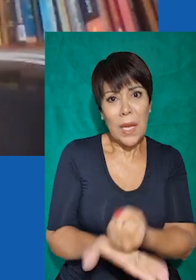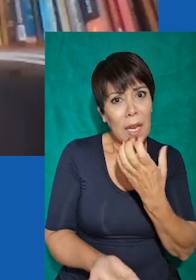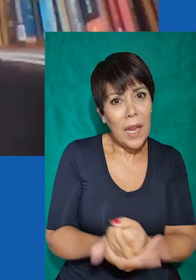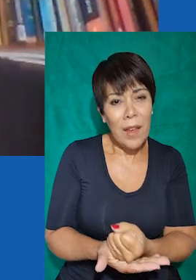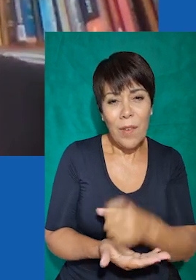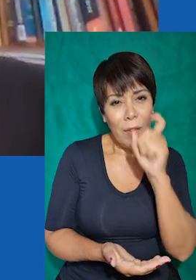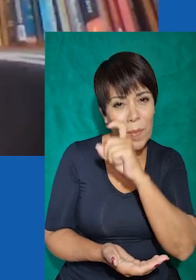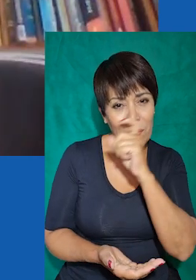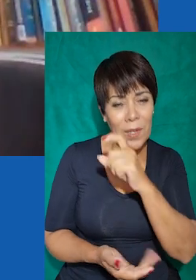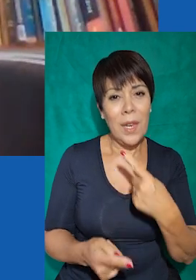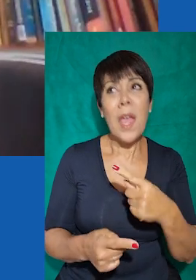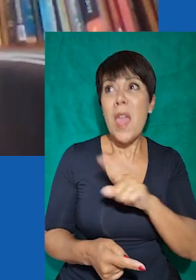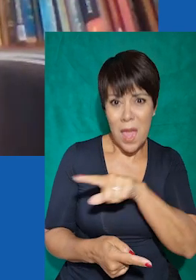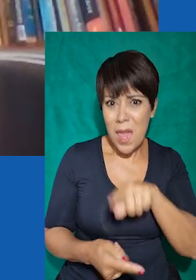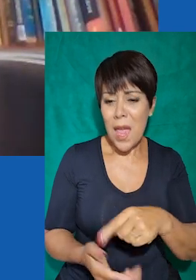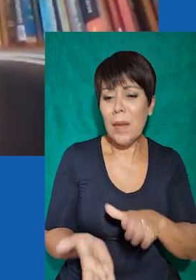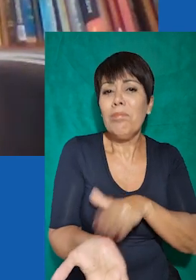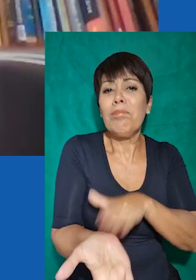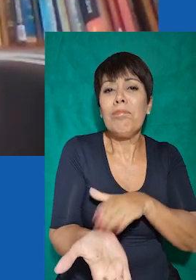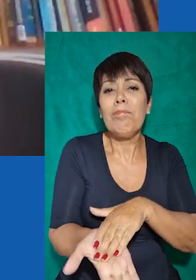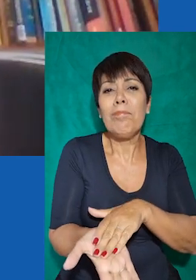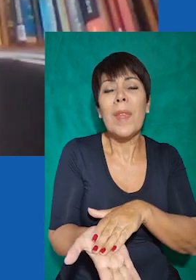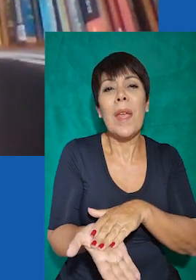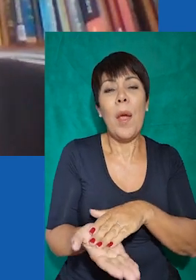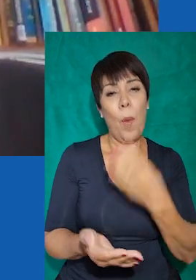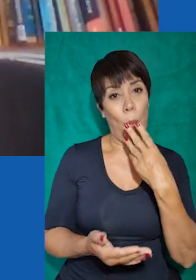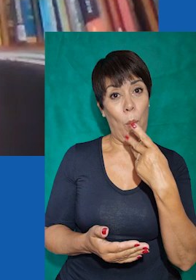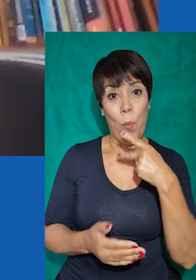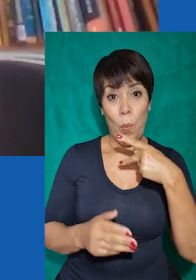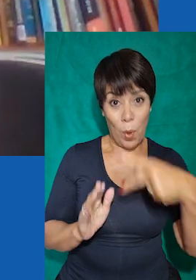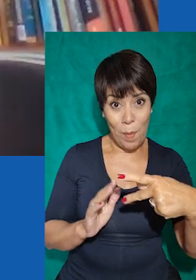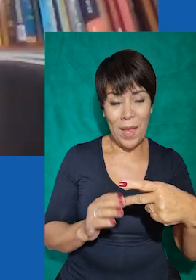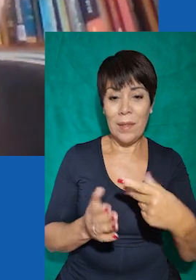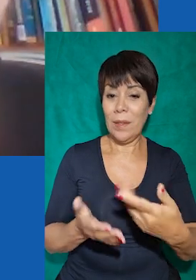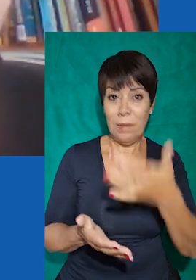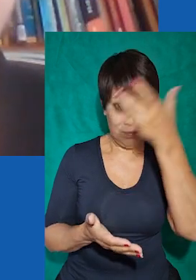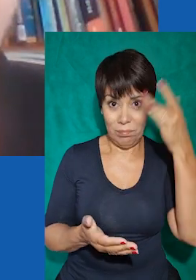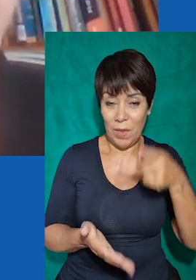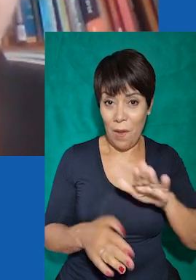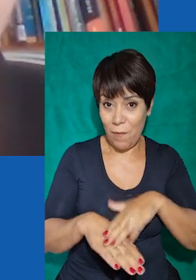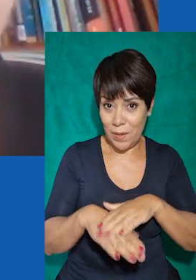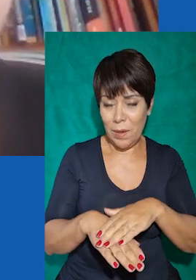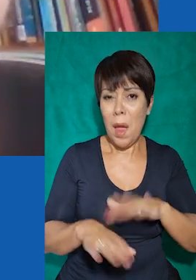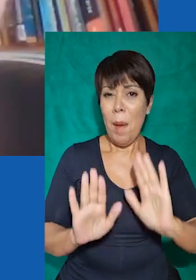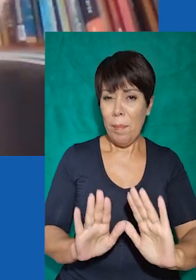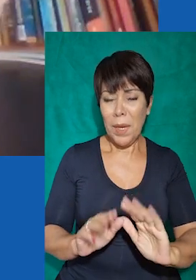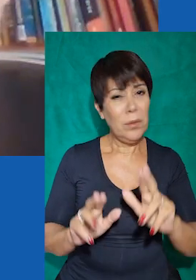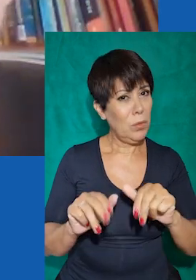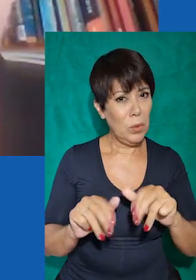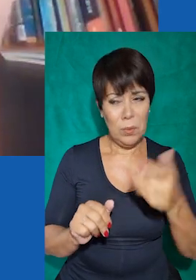promessas eleitoreiras, né? Mas Mário Juruna, como deputado, não foi levado a sério pelo